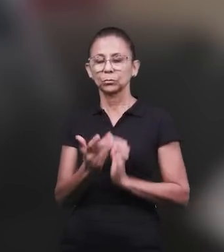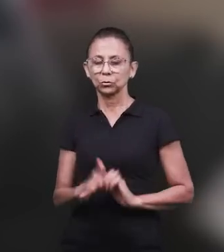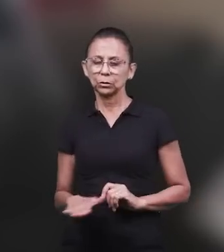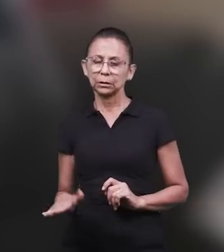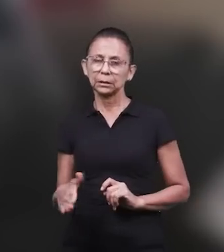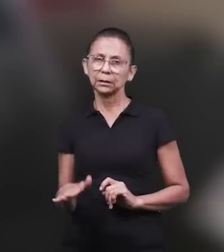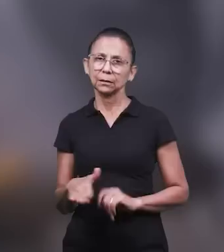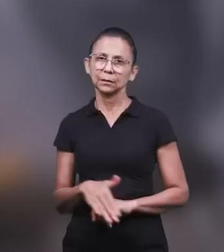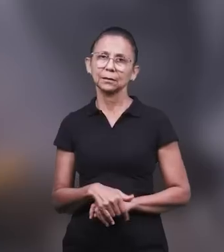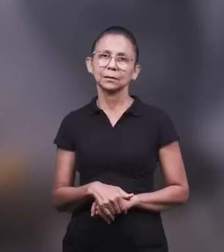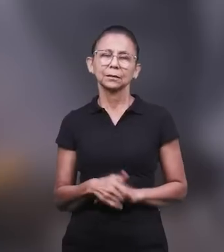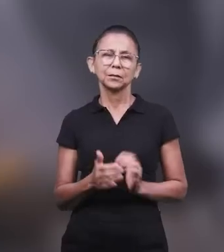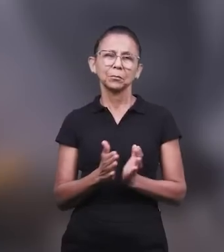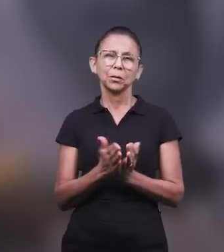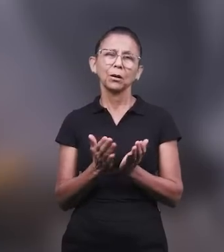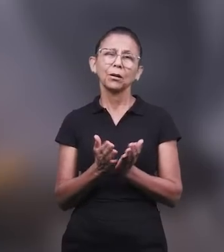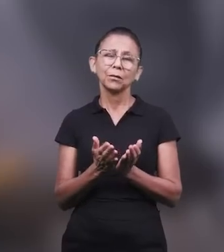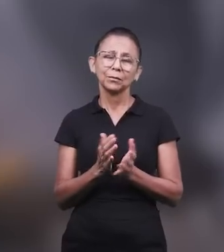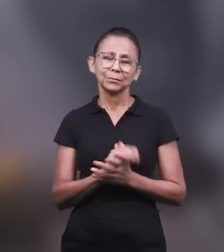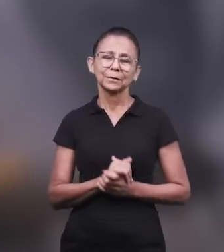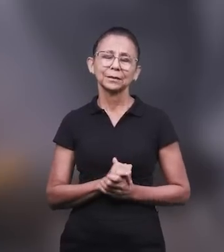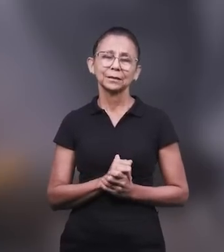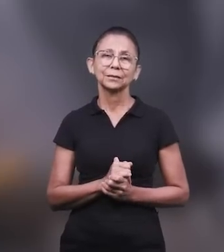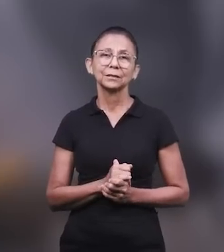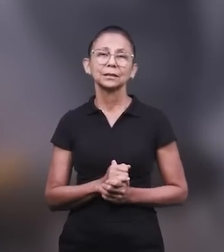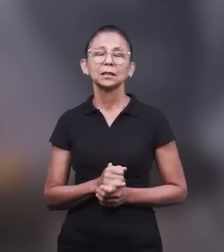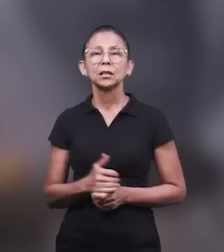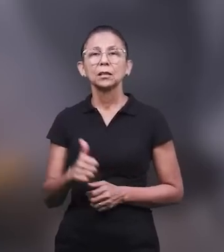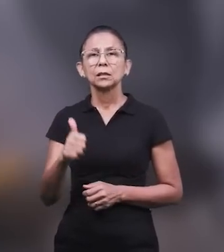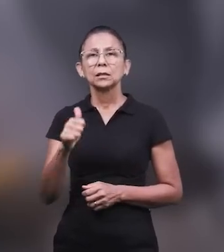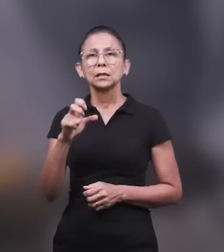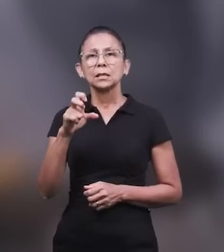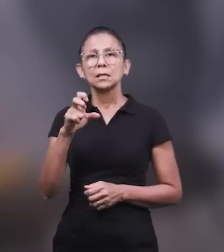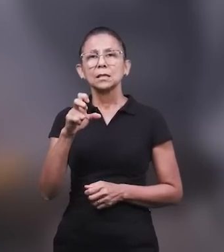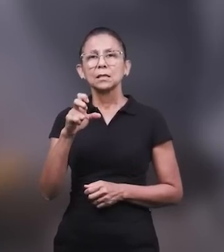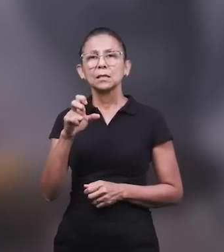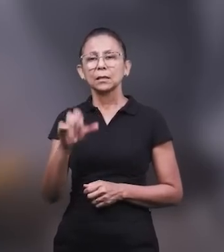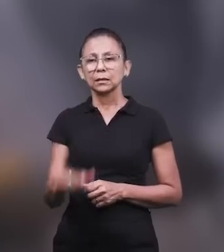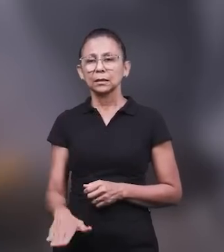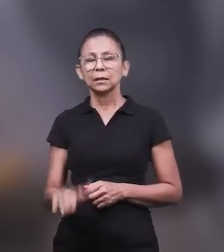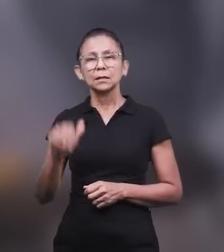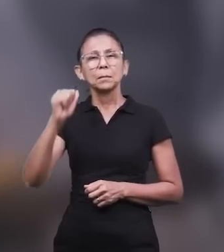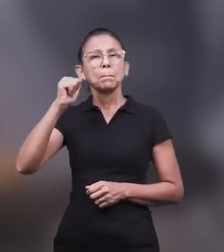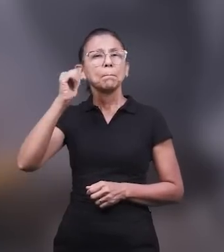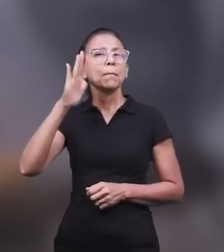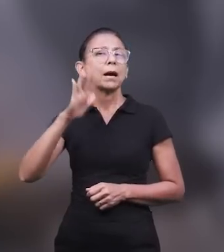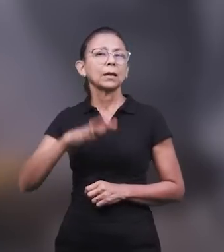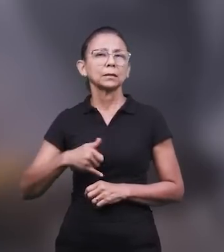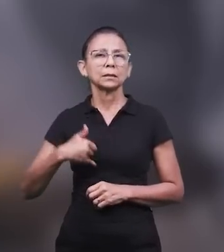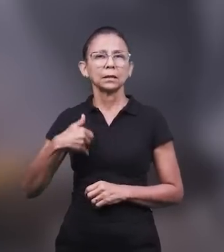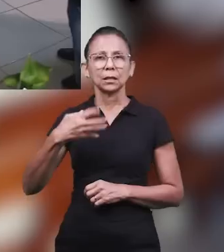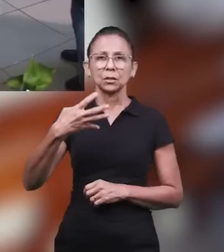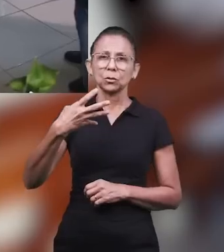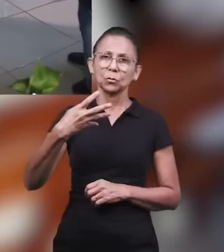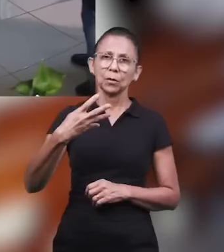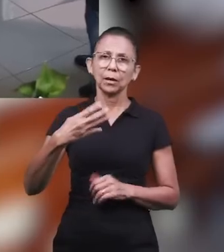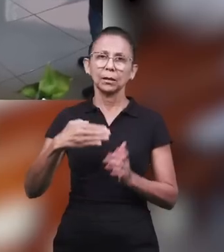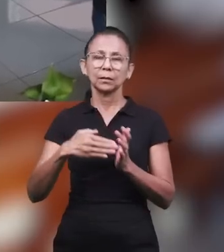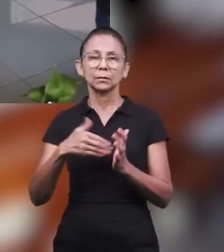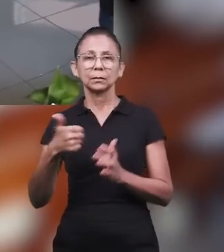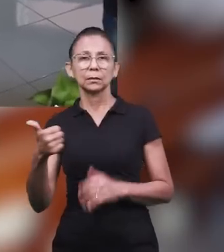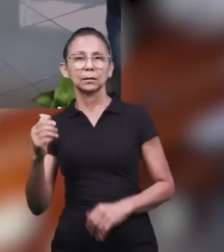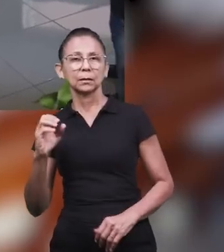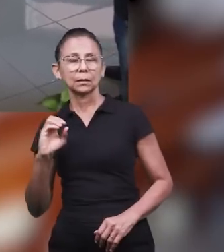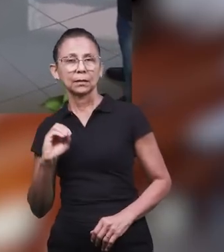crianças, receberam uma bênção. Mais de 15 crianças foram atendidas entre 4 e 10 anos. Na